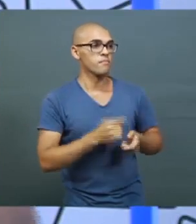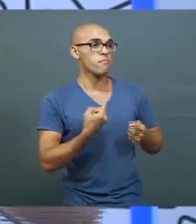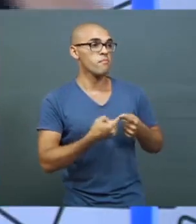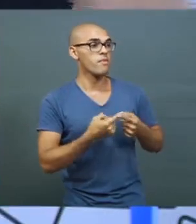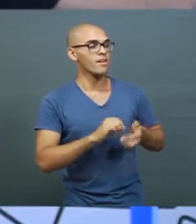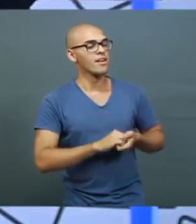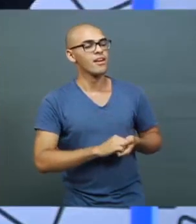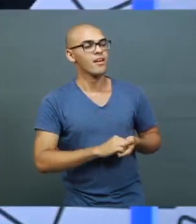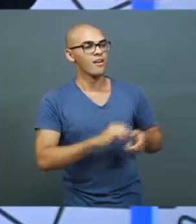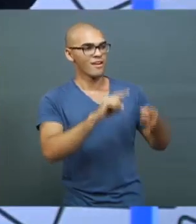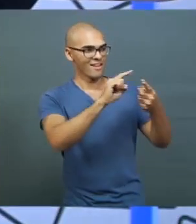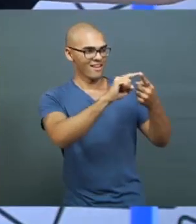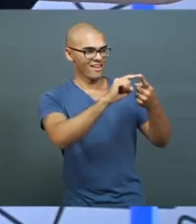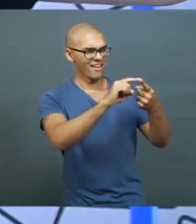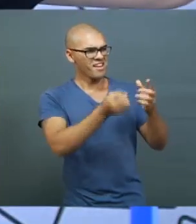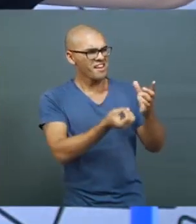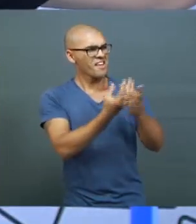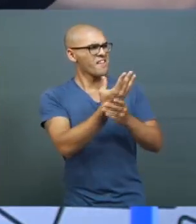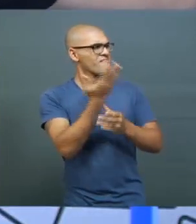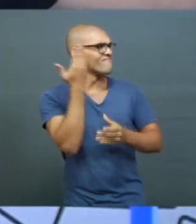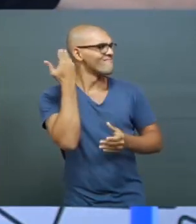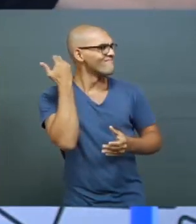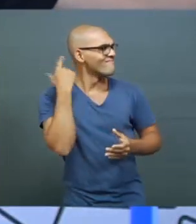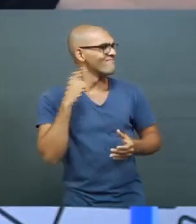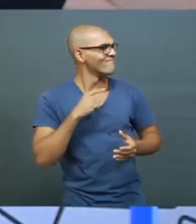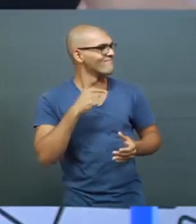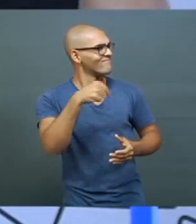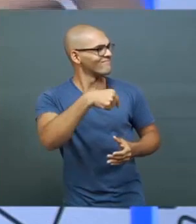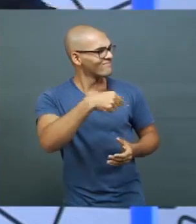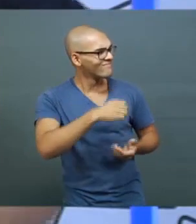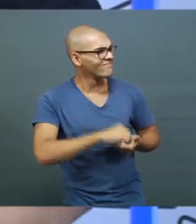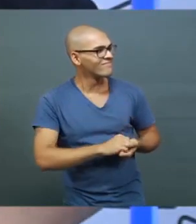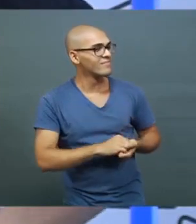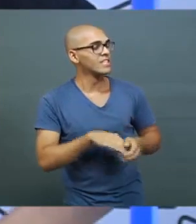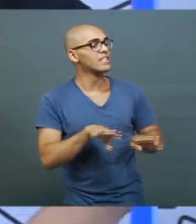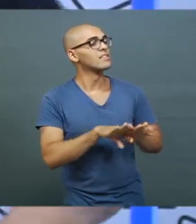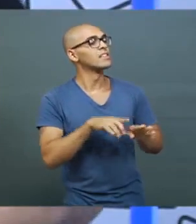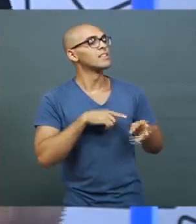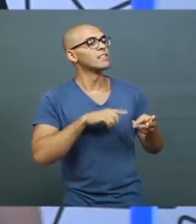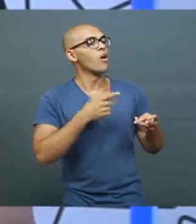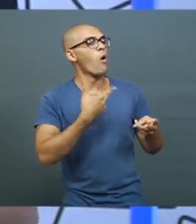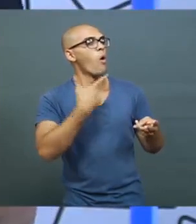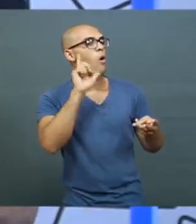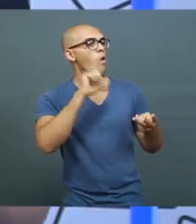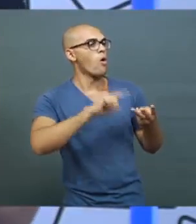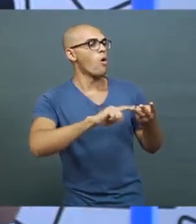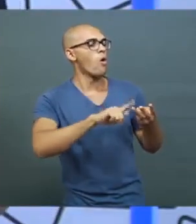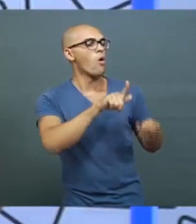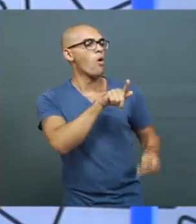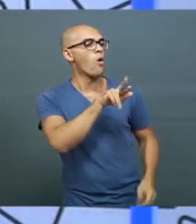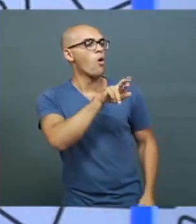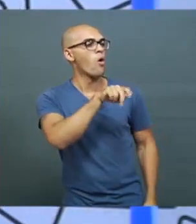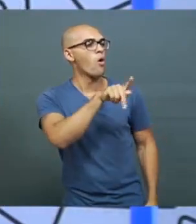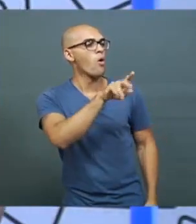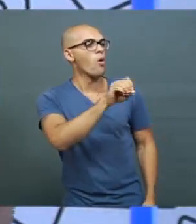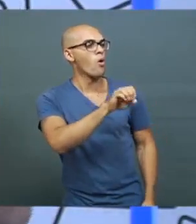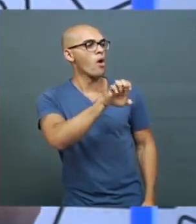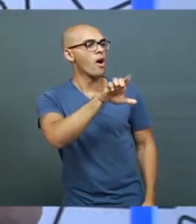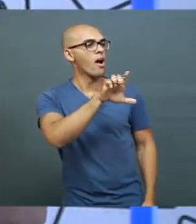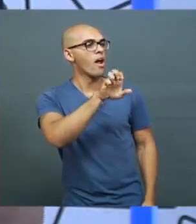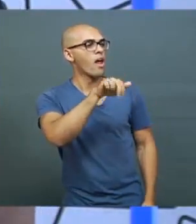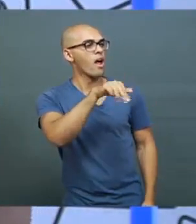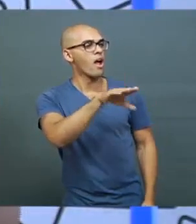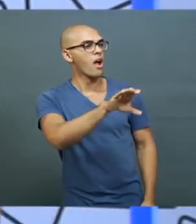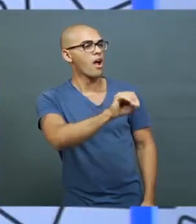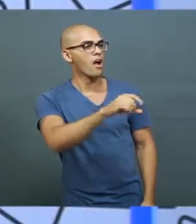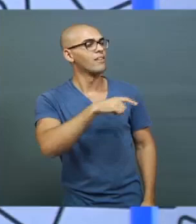corredores da UFO, né? Me lembro também de um que nem existe mais, que era o Grupo Elenco, que antes de existir o curso de teatro, ele também